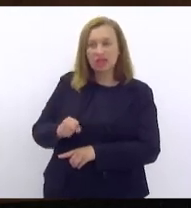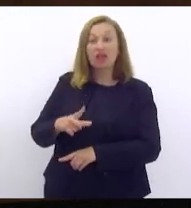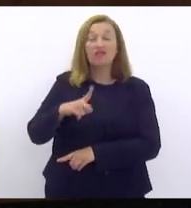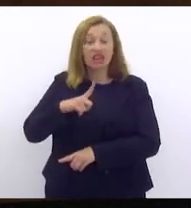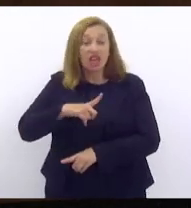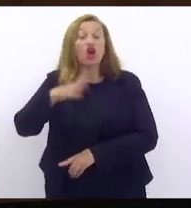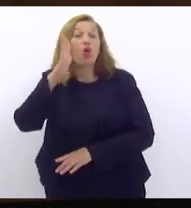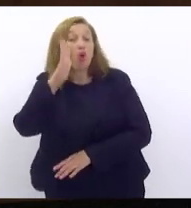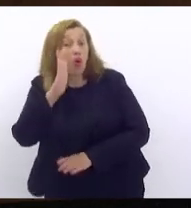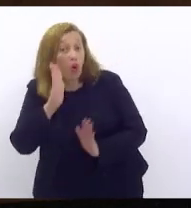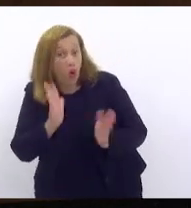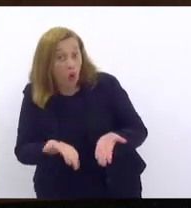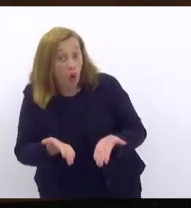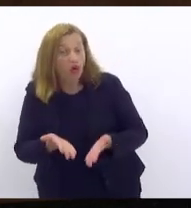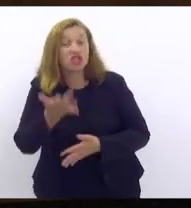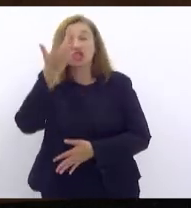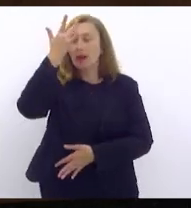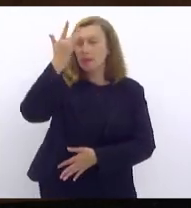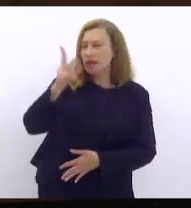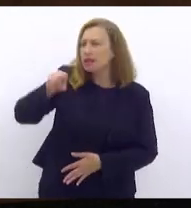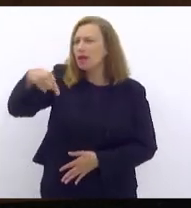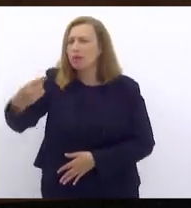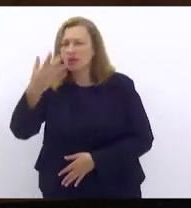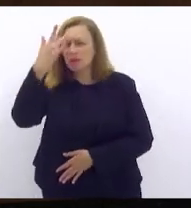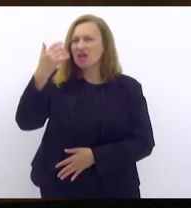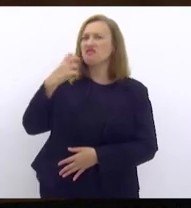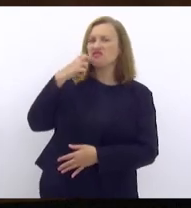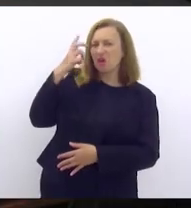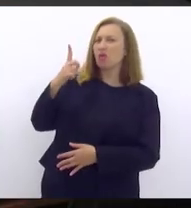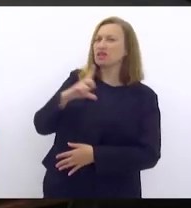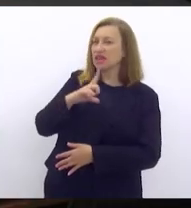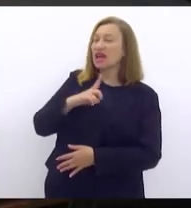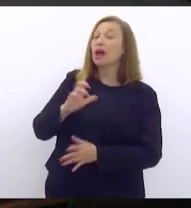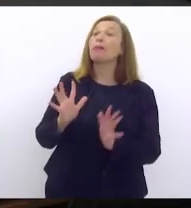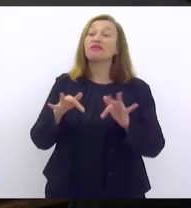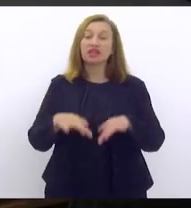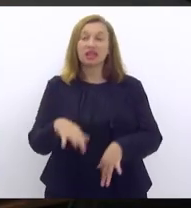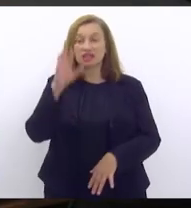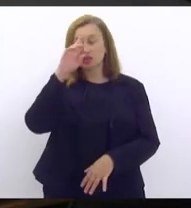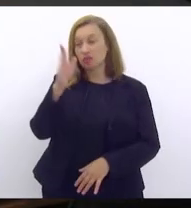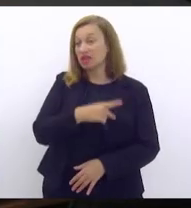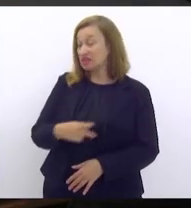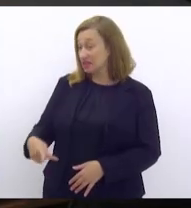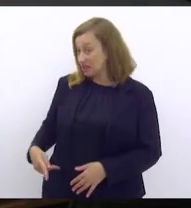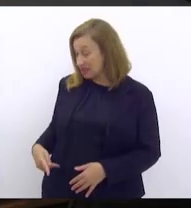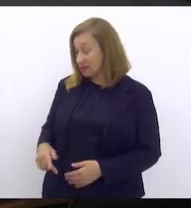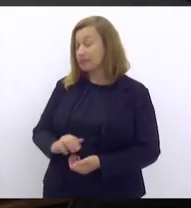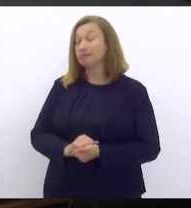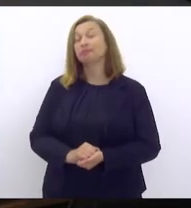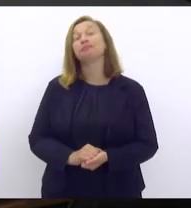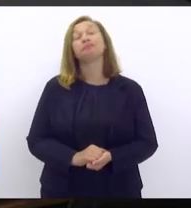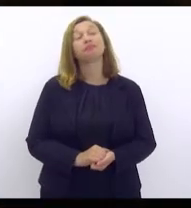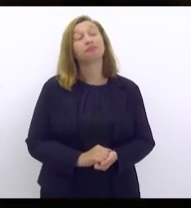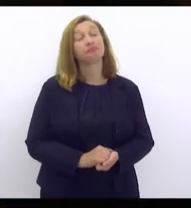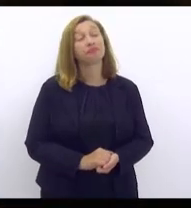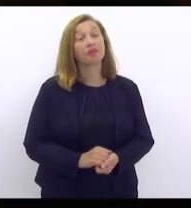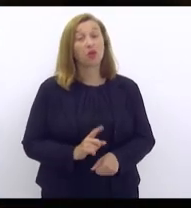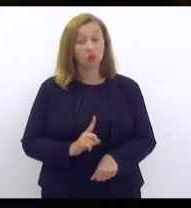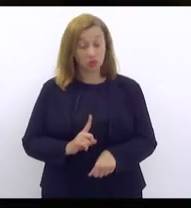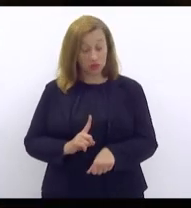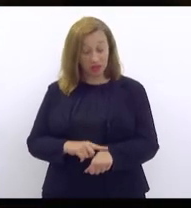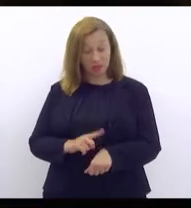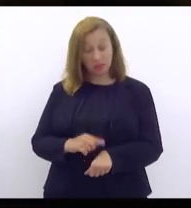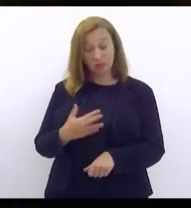amanhã, vai ter depois da manhã, vai passar vergonha. É, e para concluir, presidente, o presidente já disse que meu tempo se